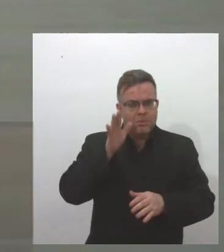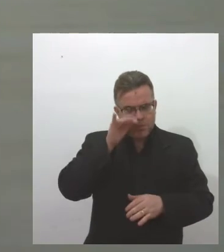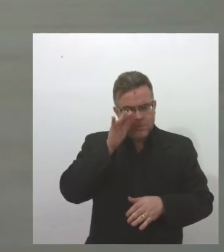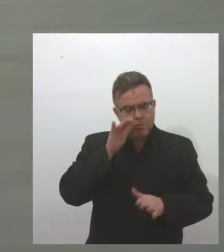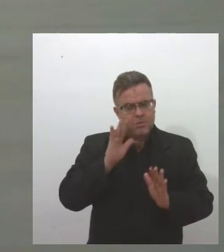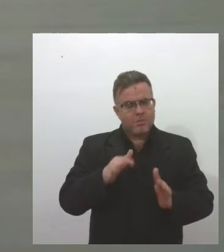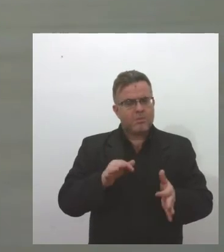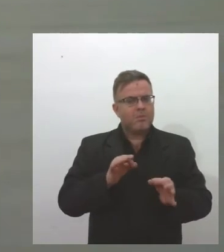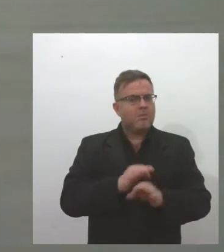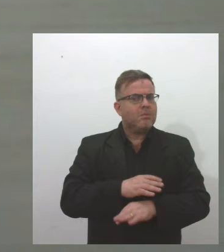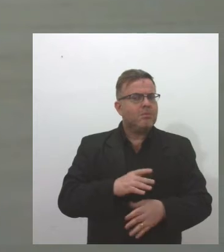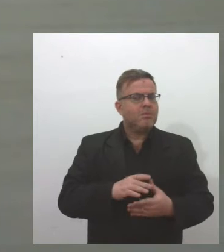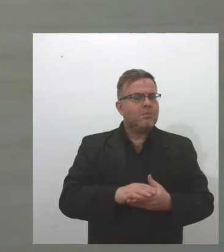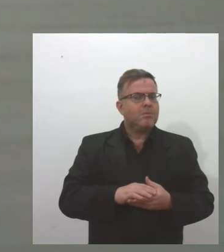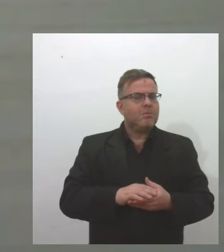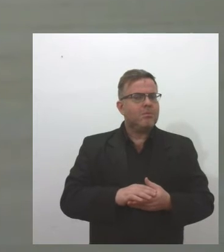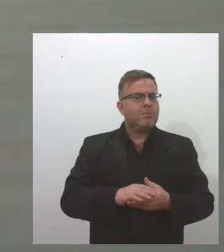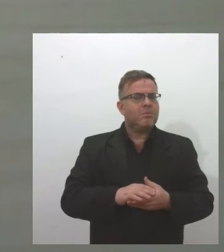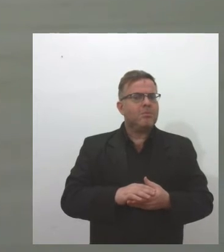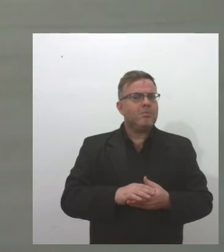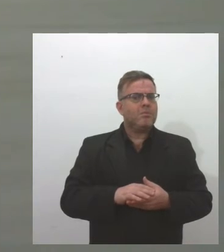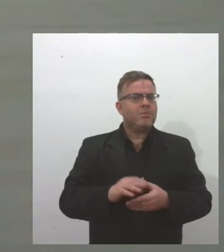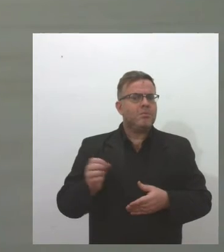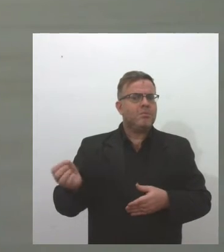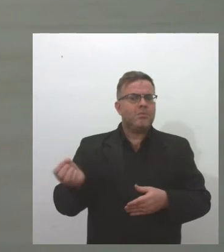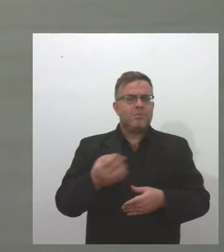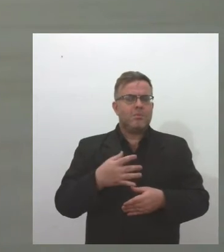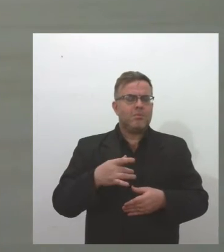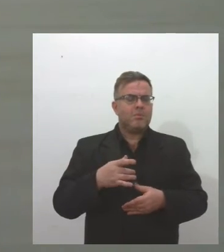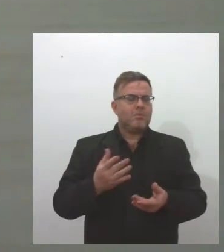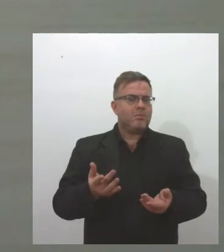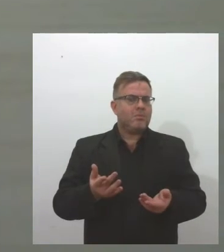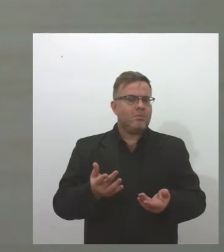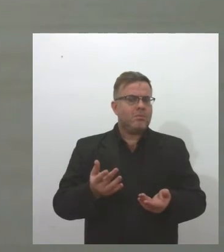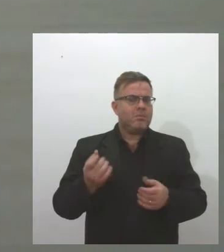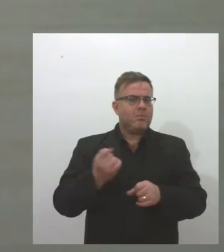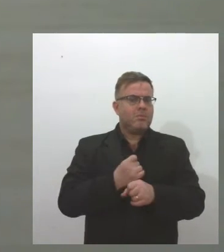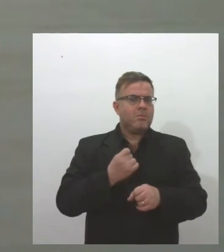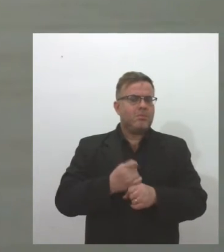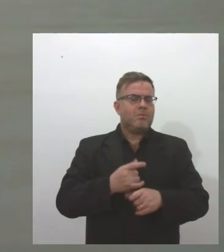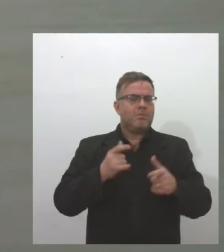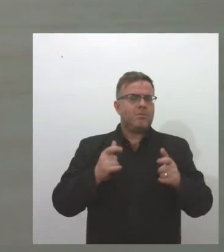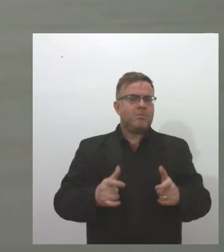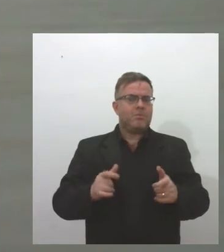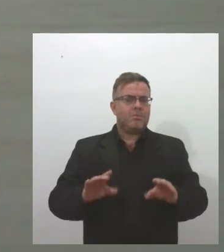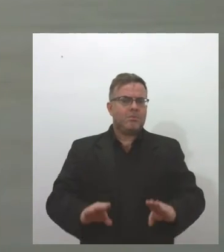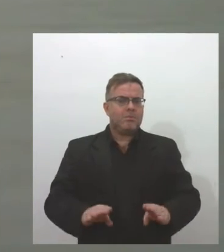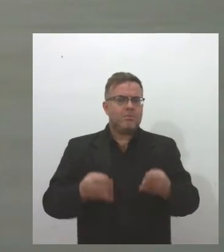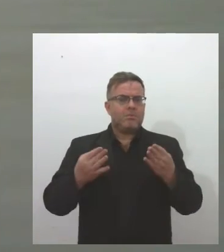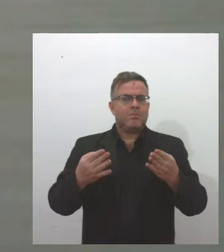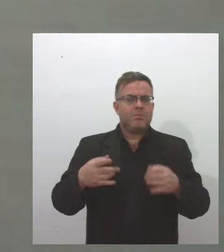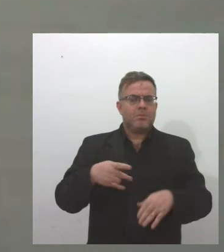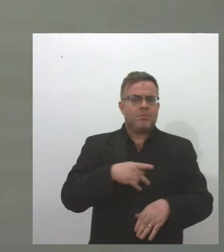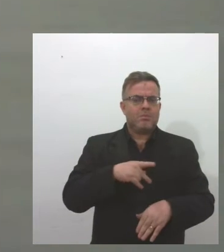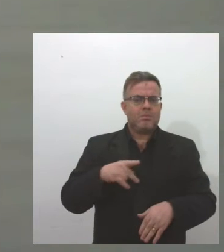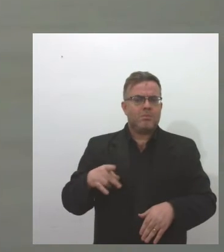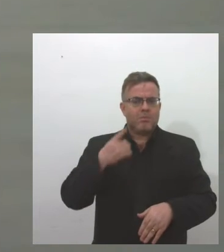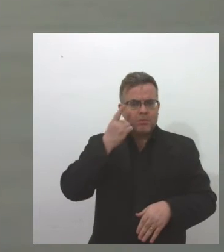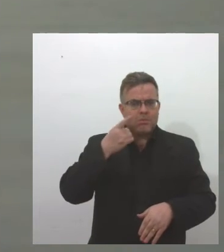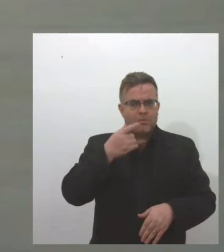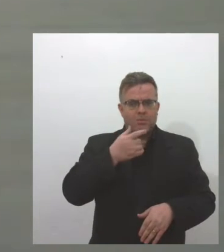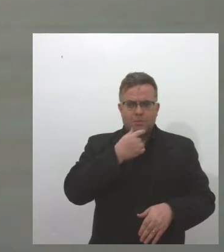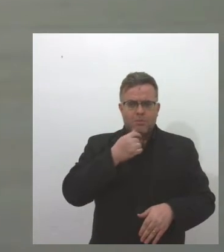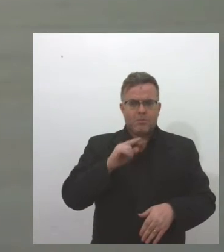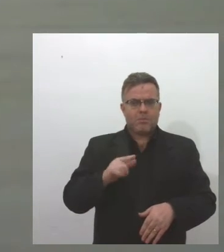olha, empresários e autoridades se reuniram para discutir a retomada do setor de eventos. O presidente da LESE participou do